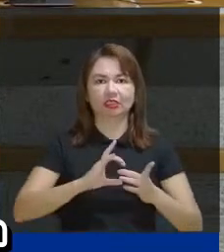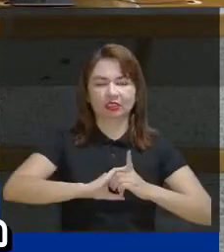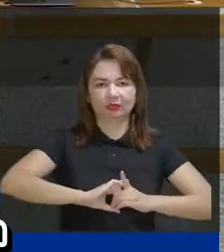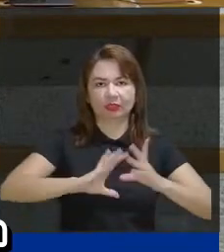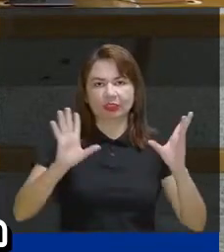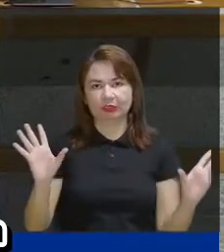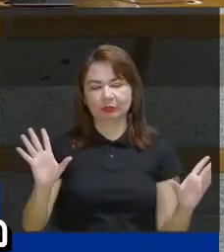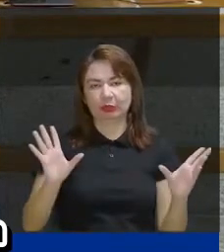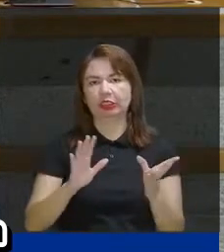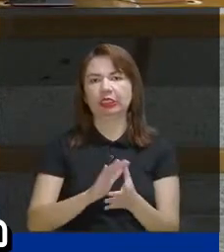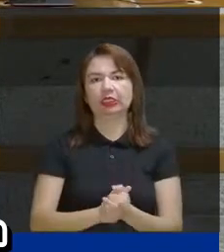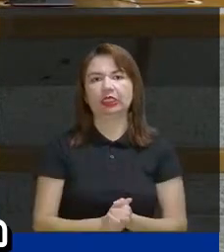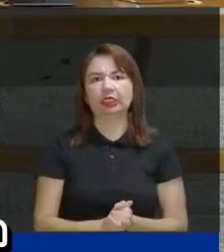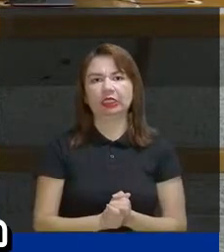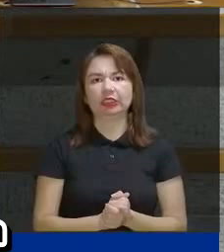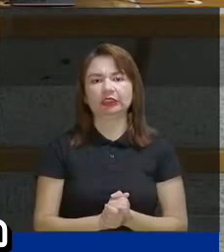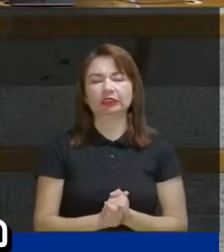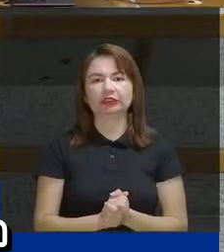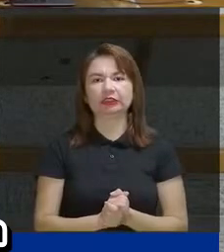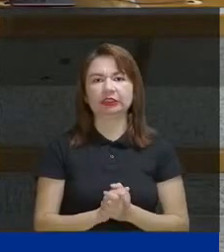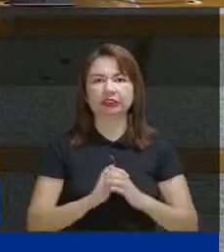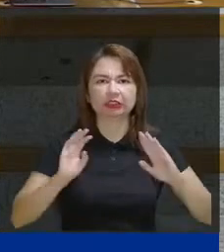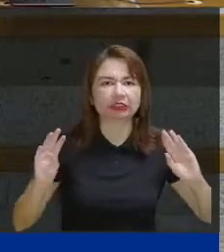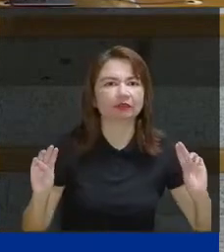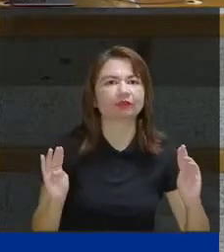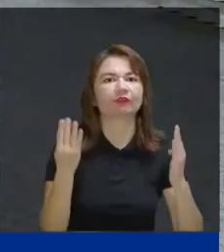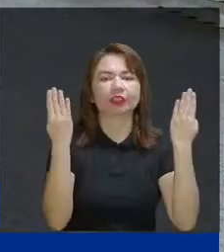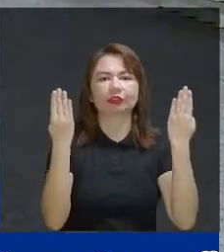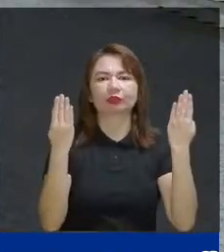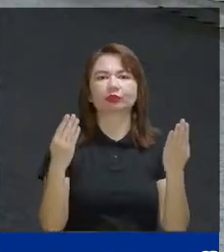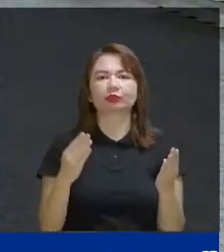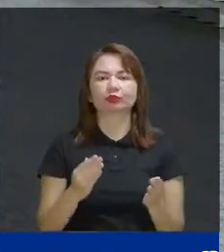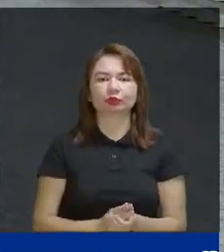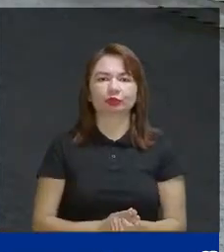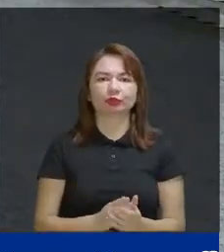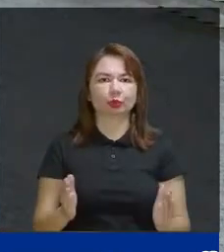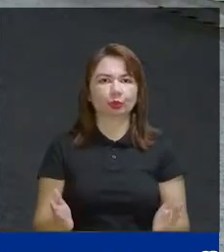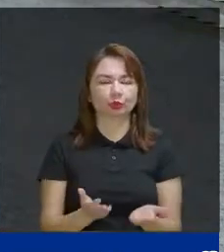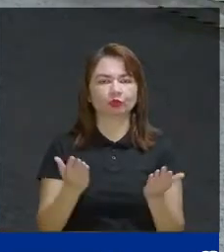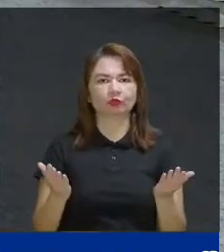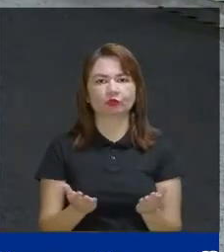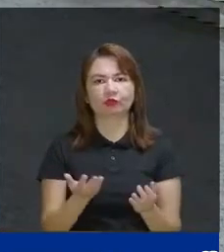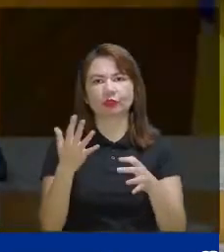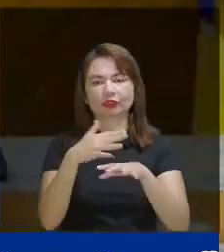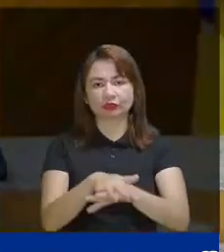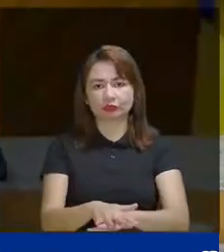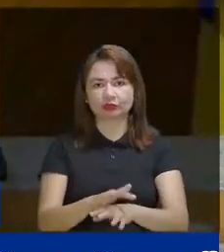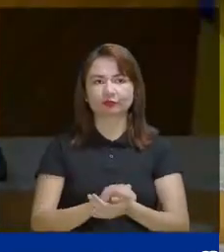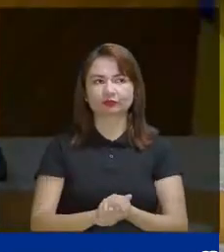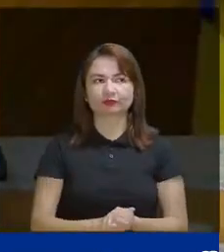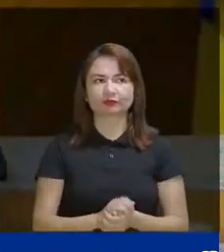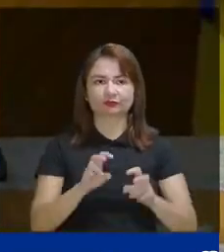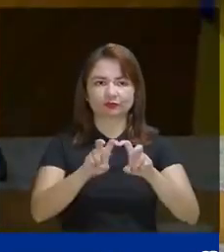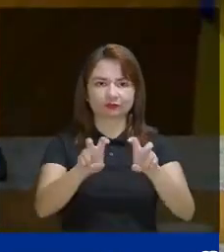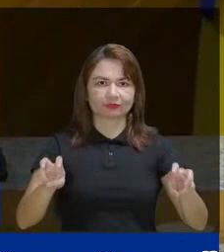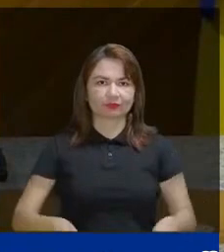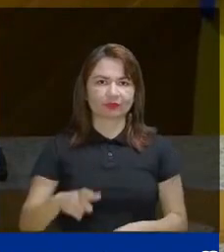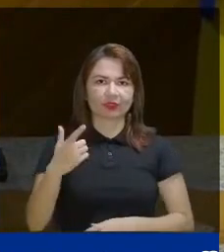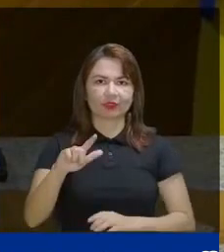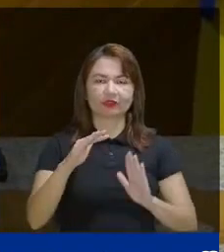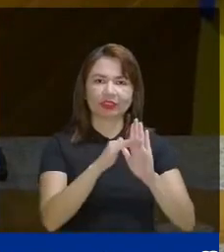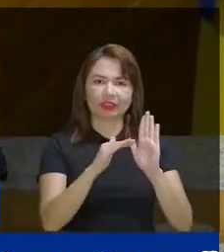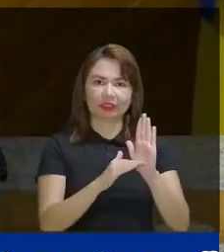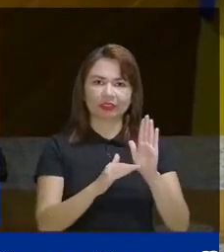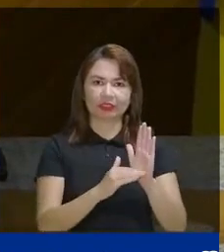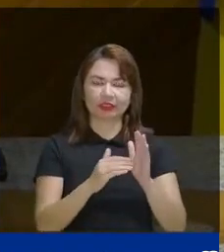democracia desses eventos que promovem a inclusão. Foco na mesa do Perfeito. pleno. Então, eminentes pares, não havendo mais nada a Foco tratar no